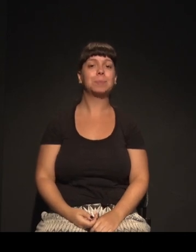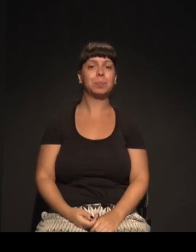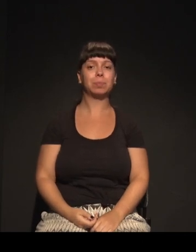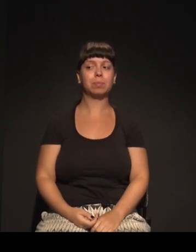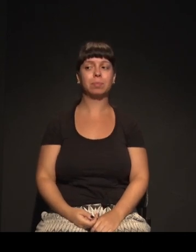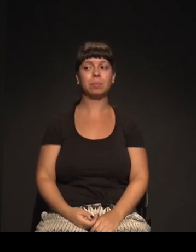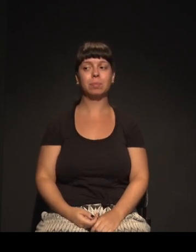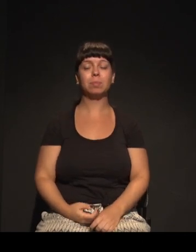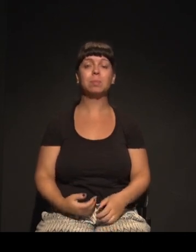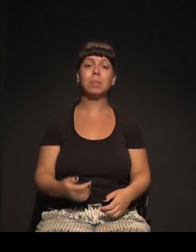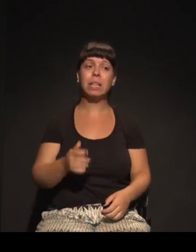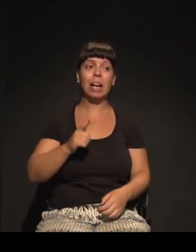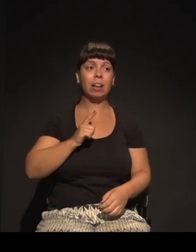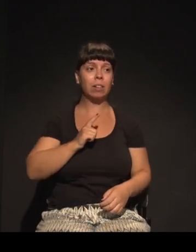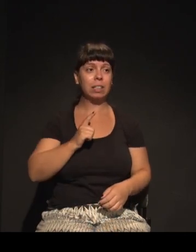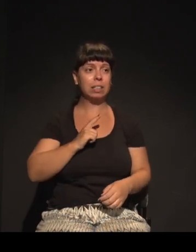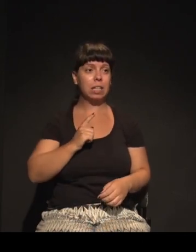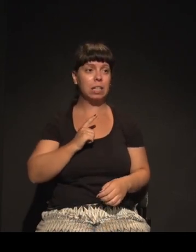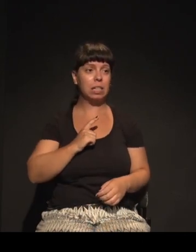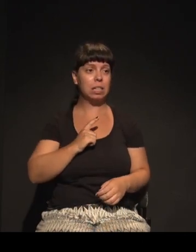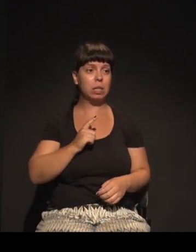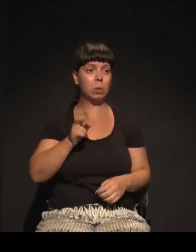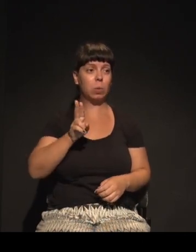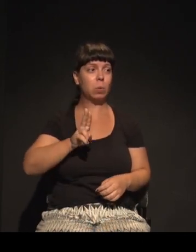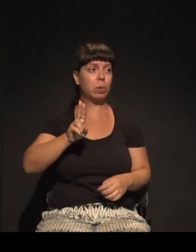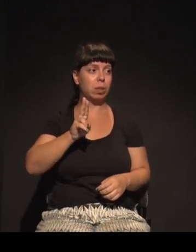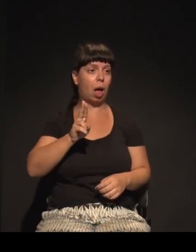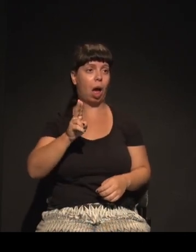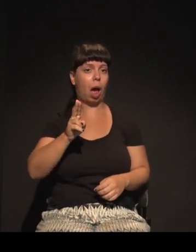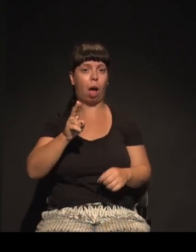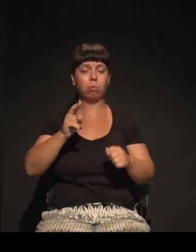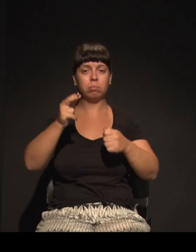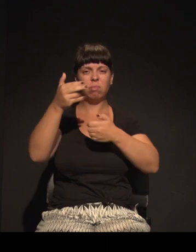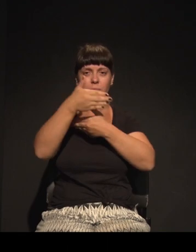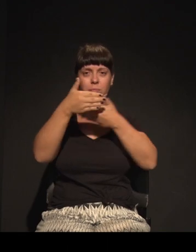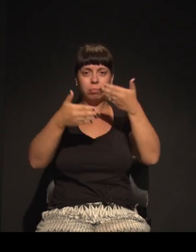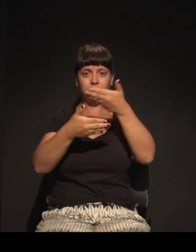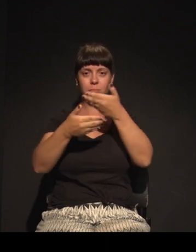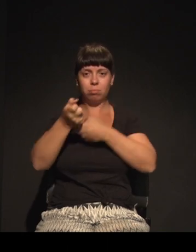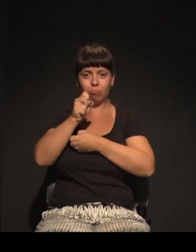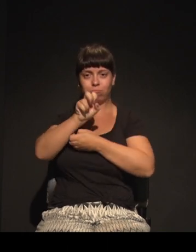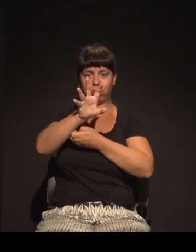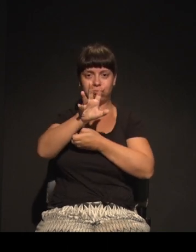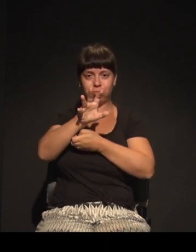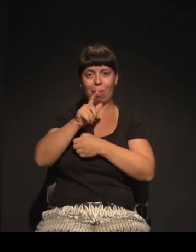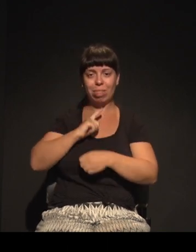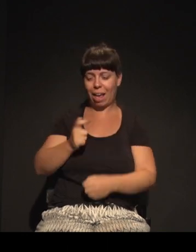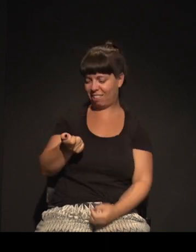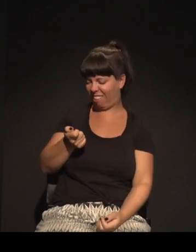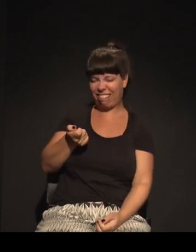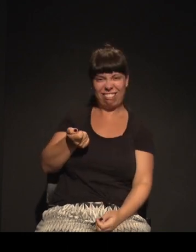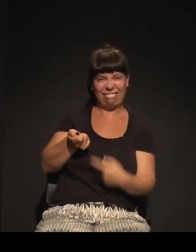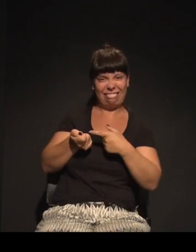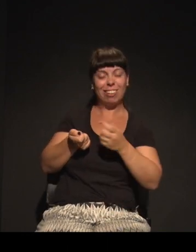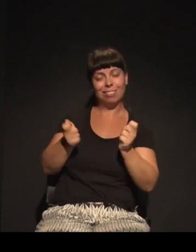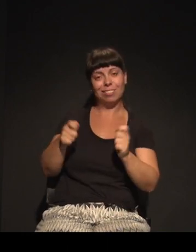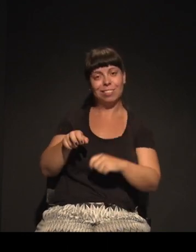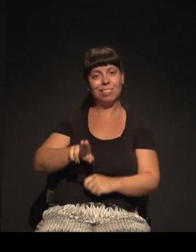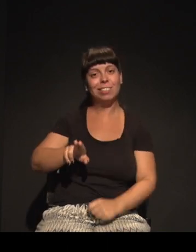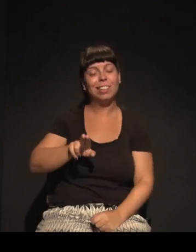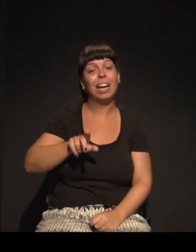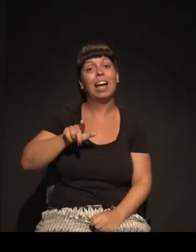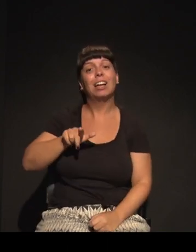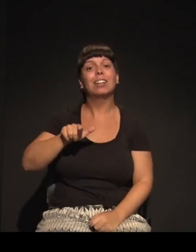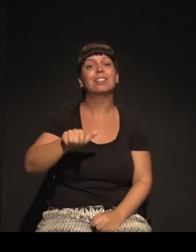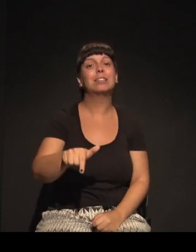alguma projeção não é tem aqui o que vai projetar é e depois a gente abre